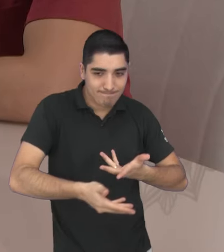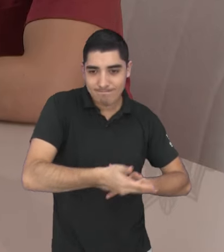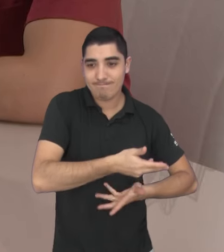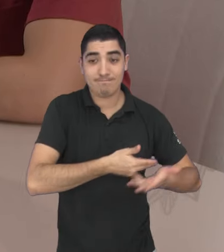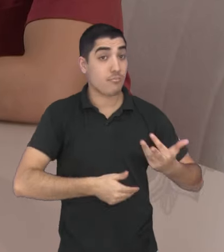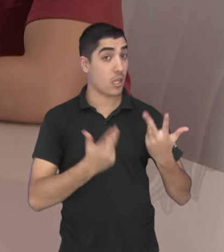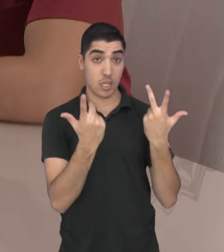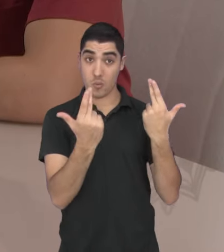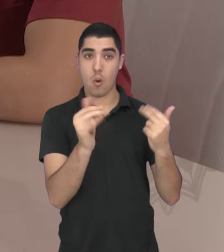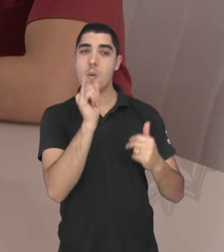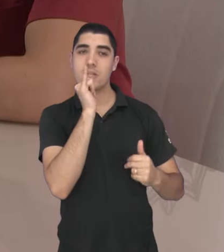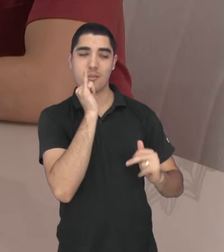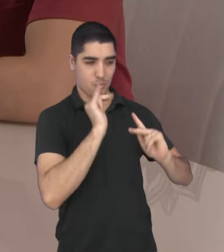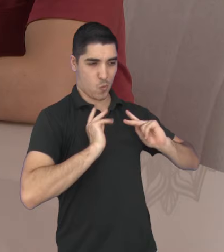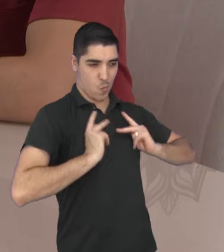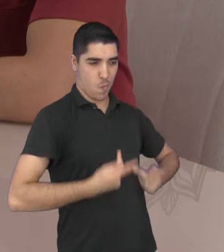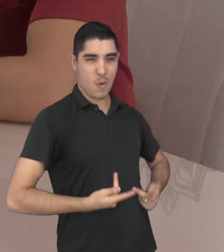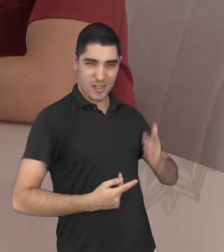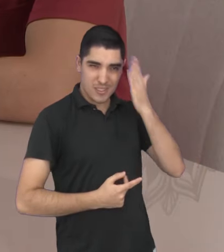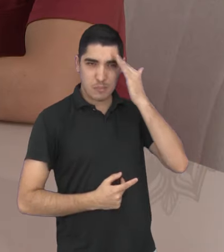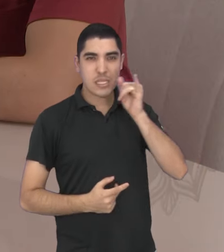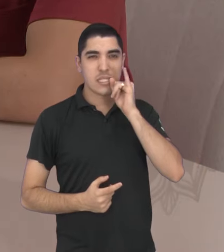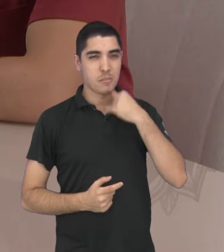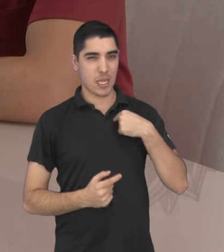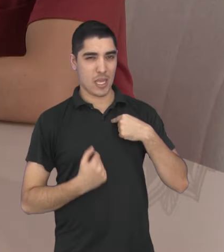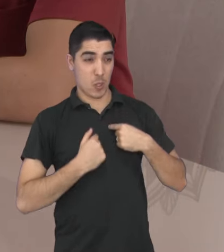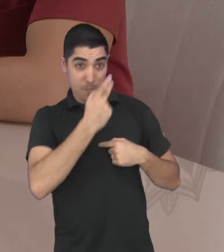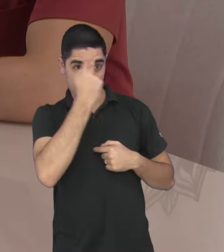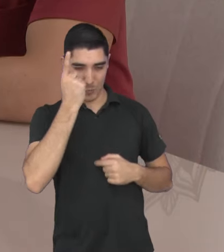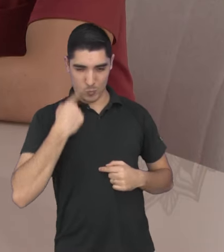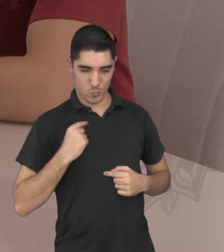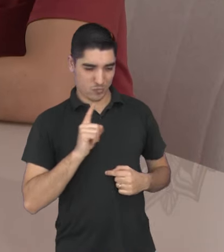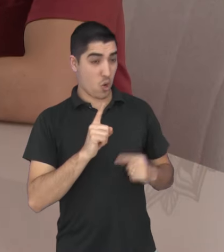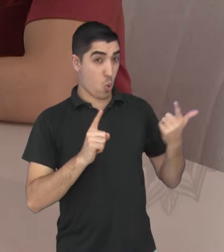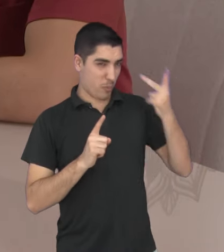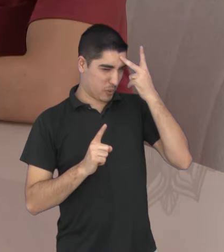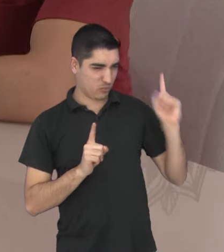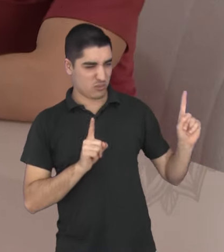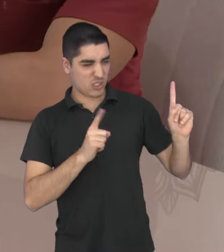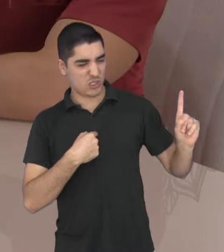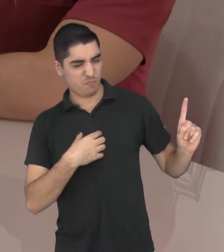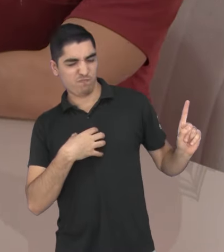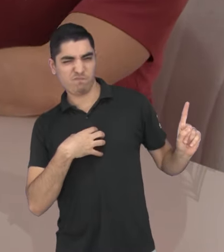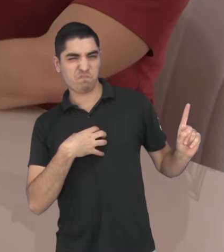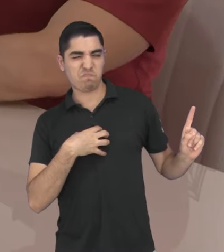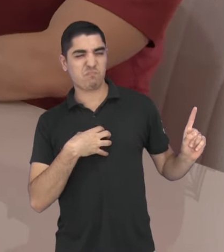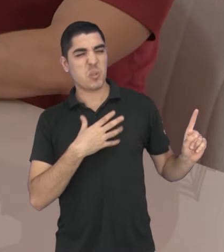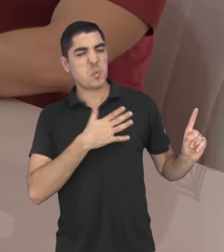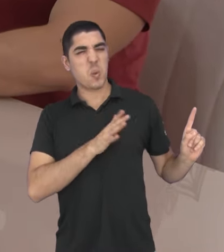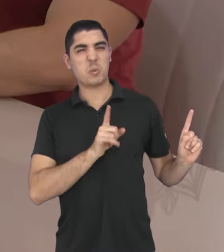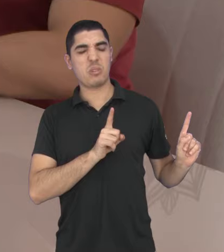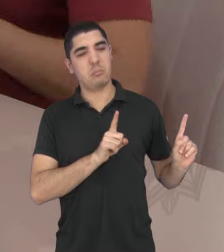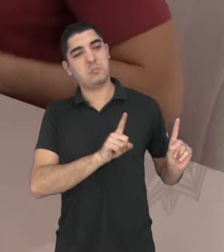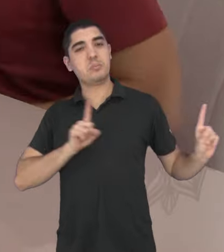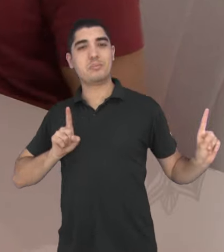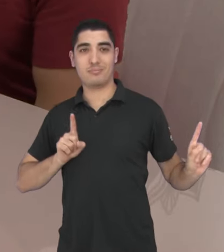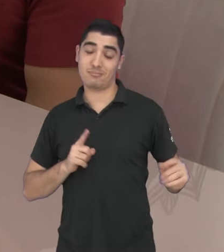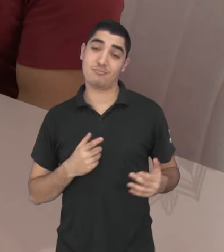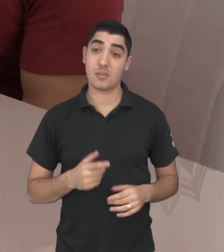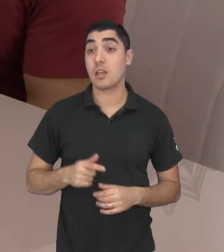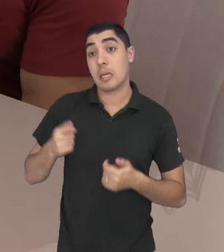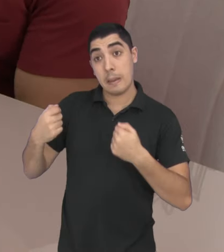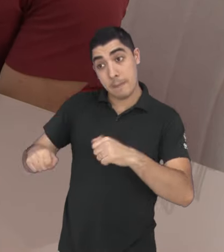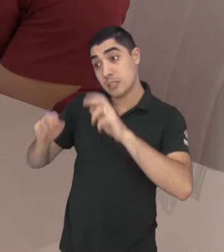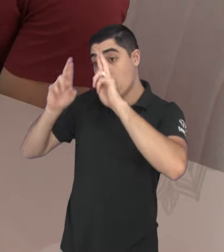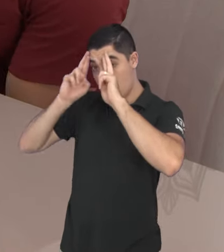entre humanos aquela coisa do santo não bate, sim, entre eles também pode acontecer. E daí a gente tem que respeitar os limites do animal